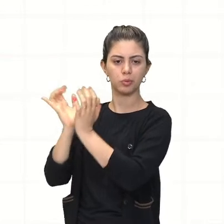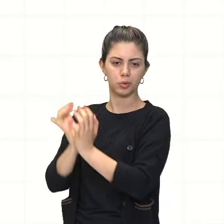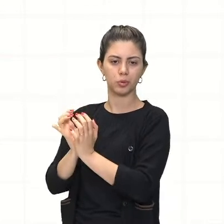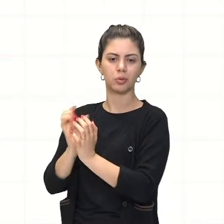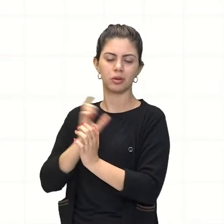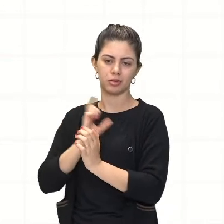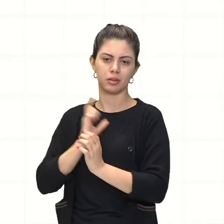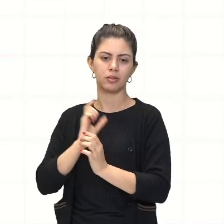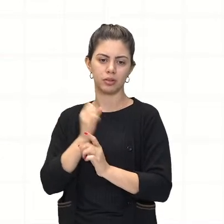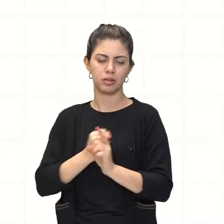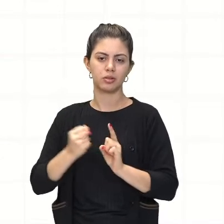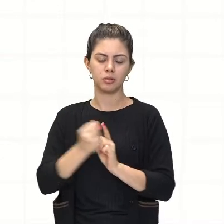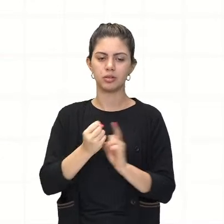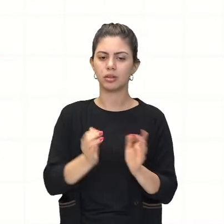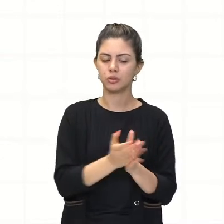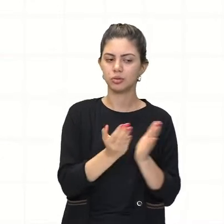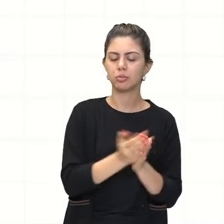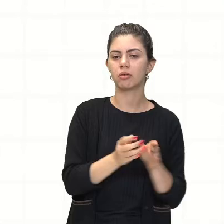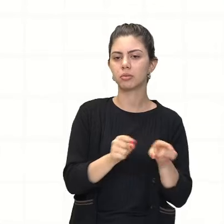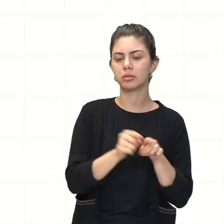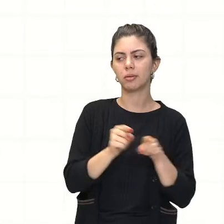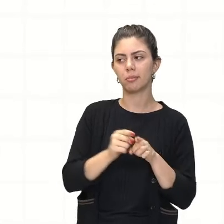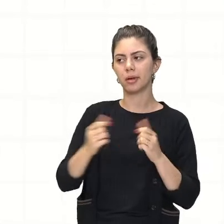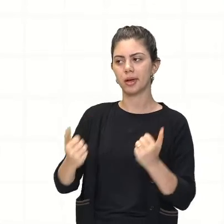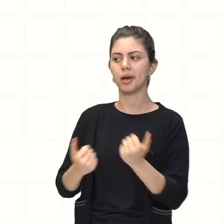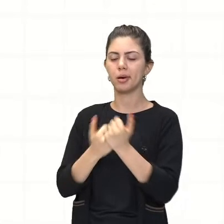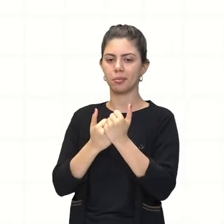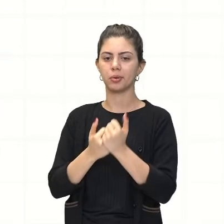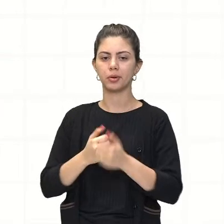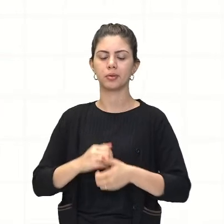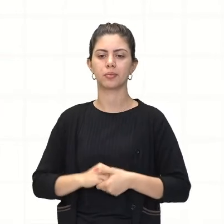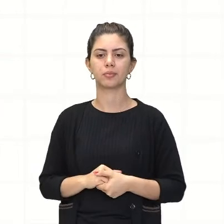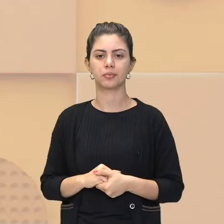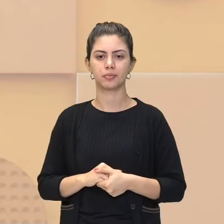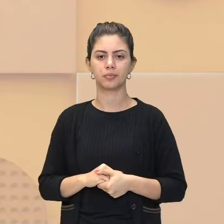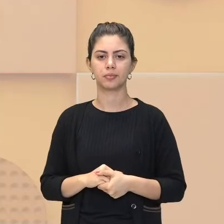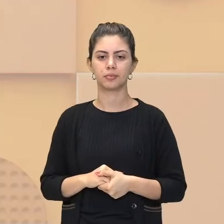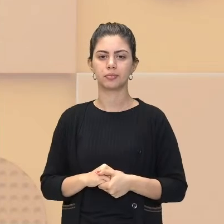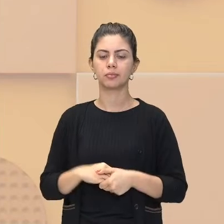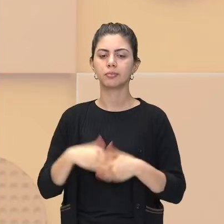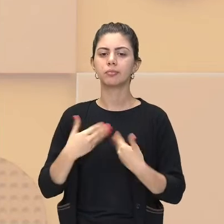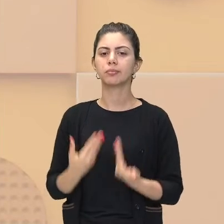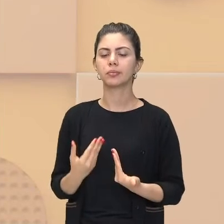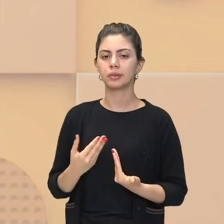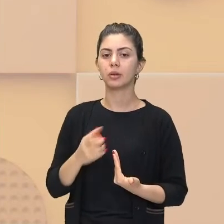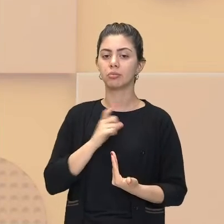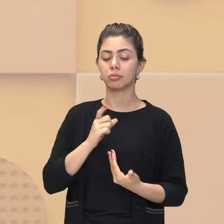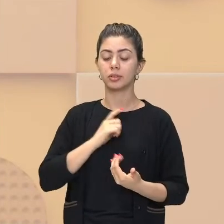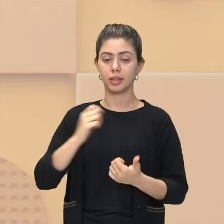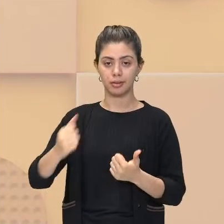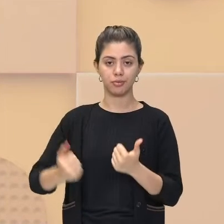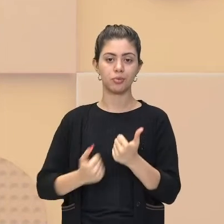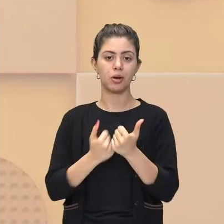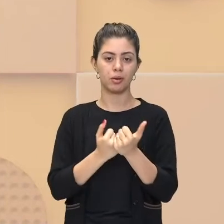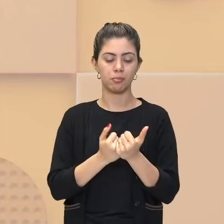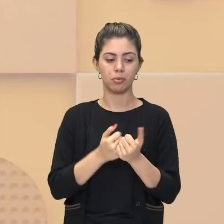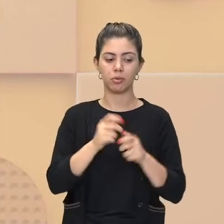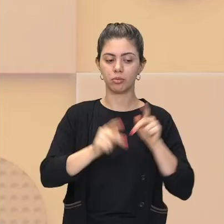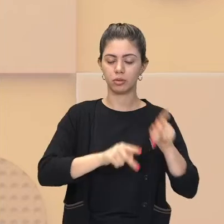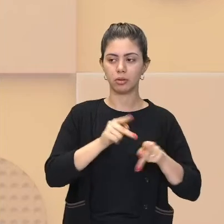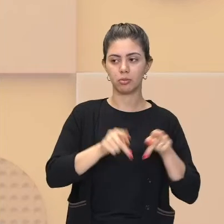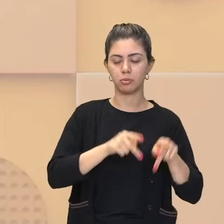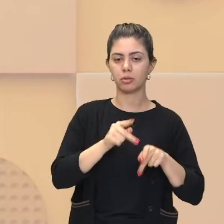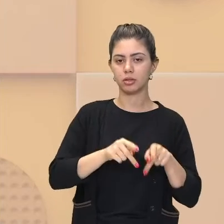da sociedade. Então, daquela camada que a gente chama de arraia miúda. Então, com o apoio dessa camada da